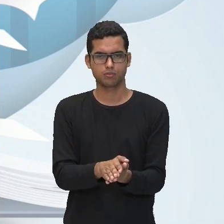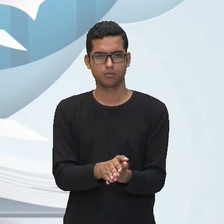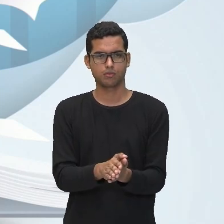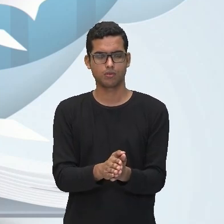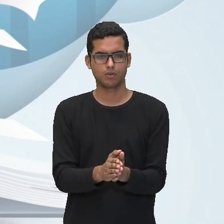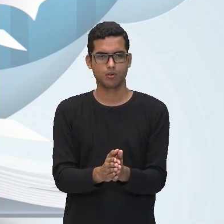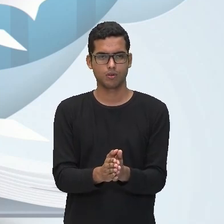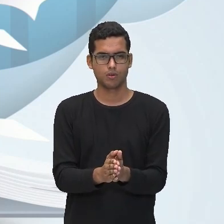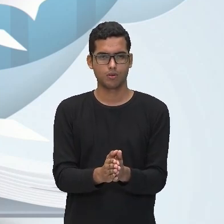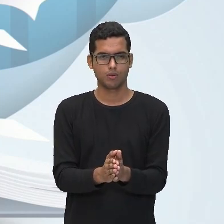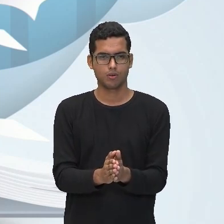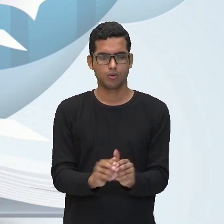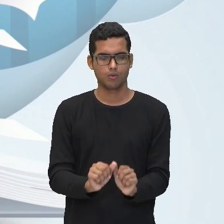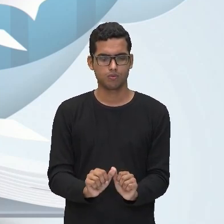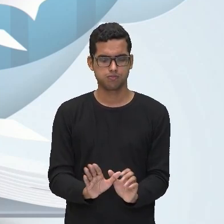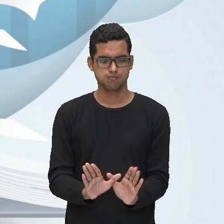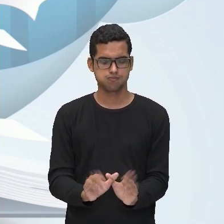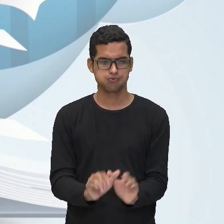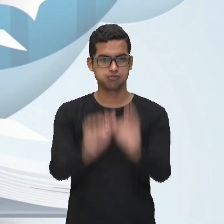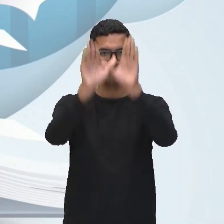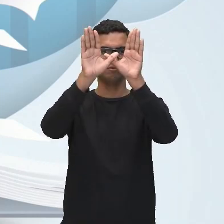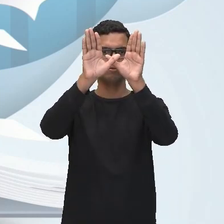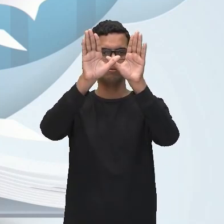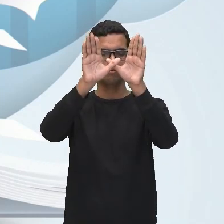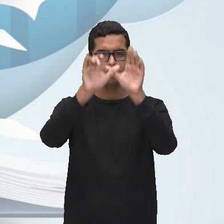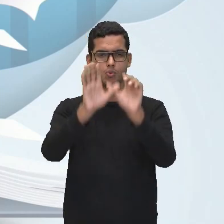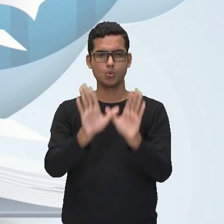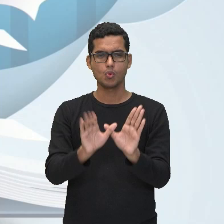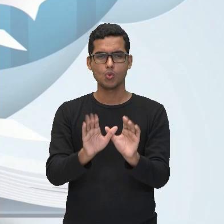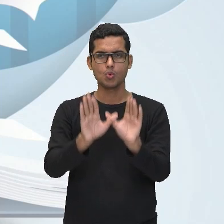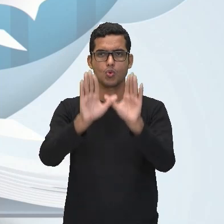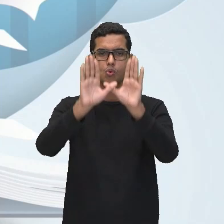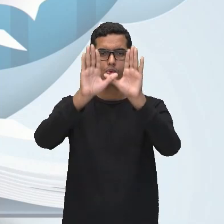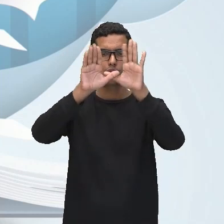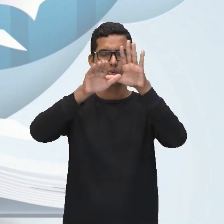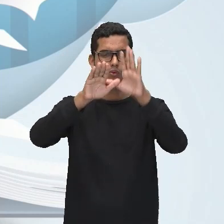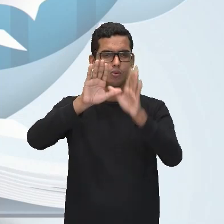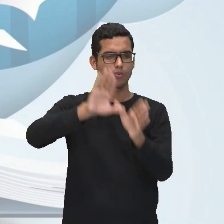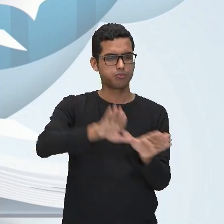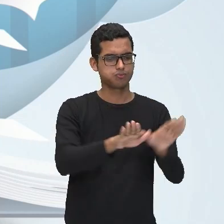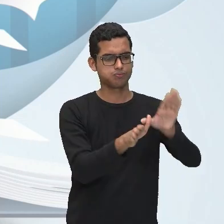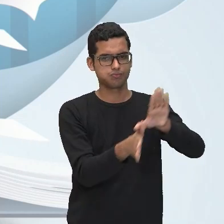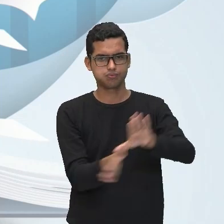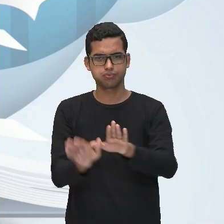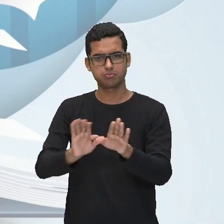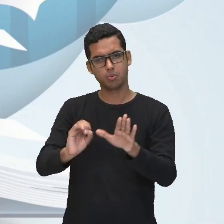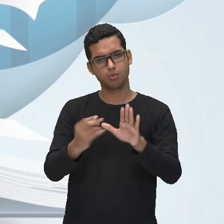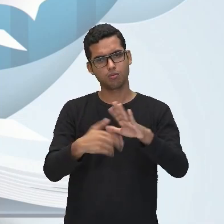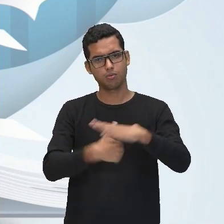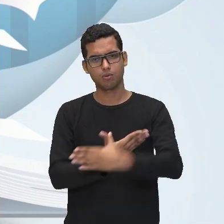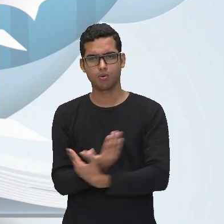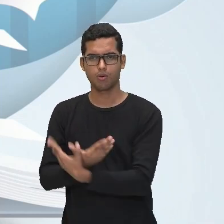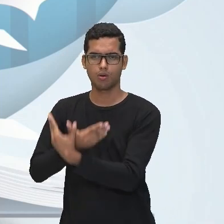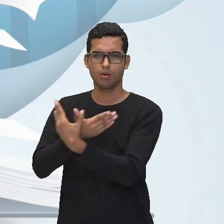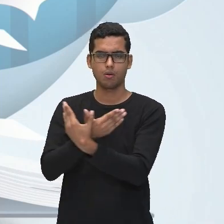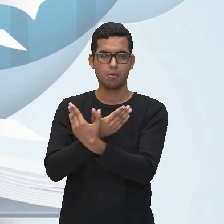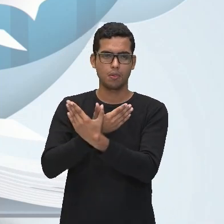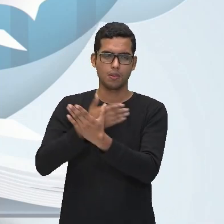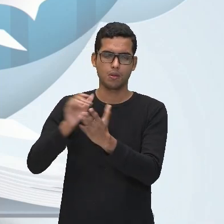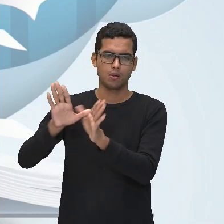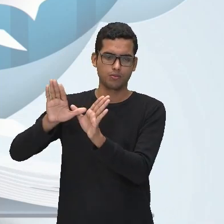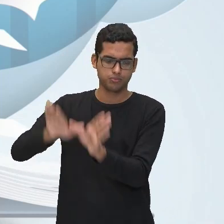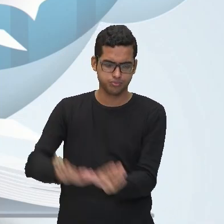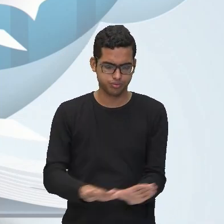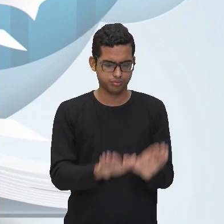voo, como de um alçapão. Seguindo, eles não têm pouso, nem